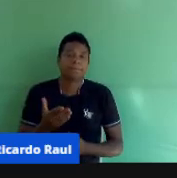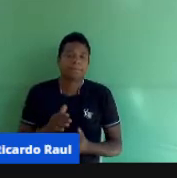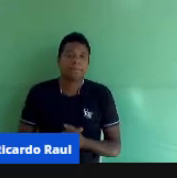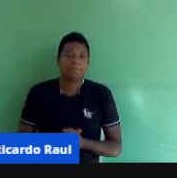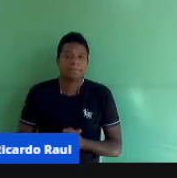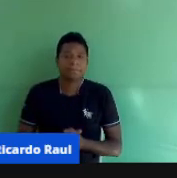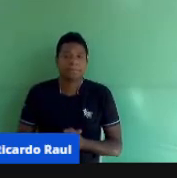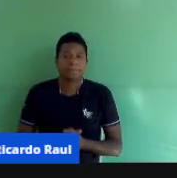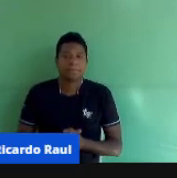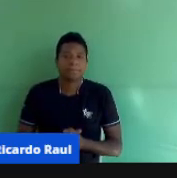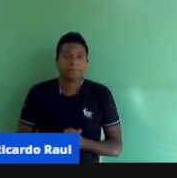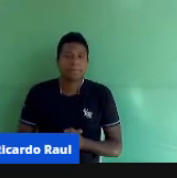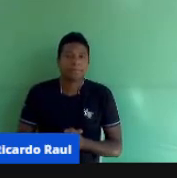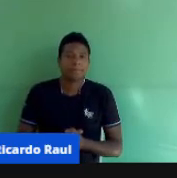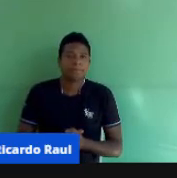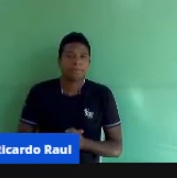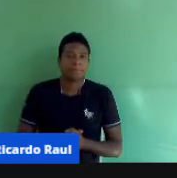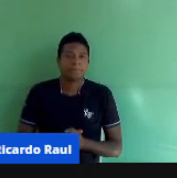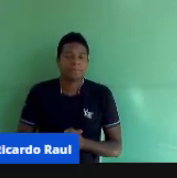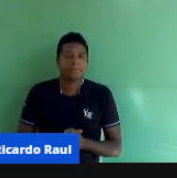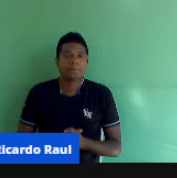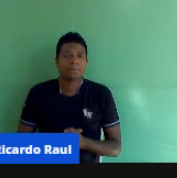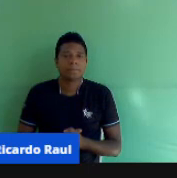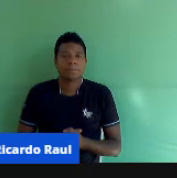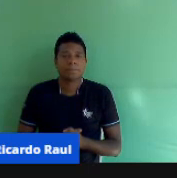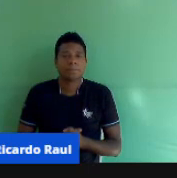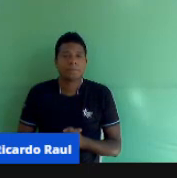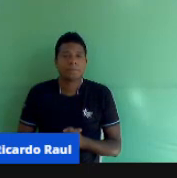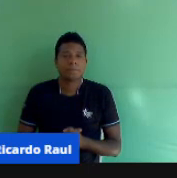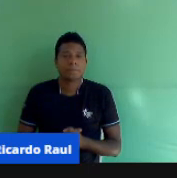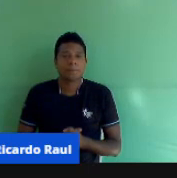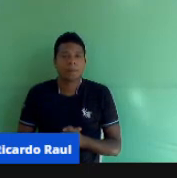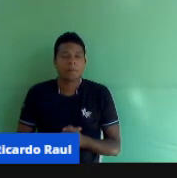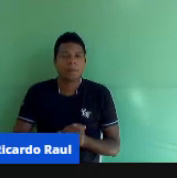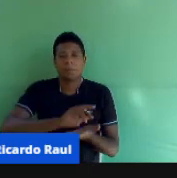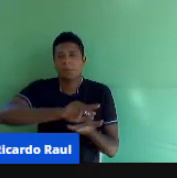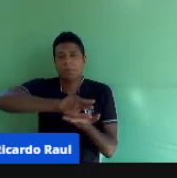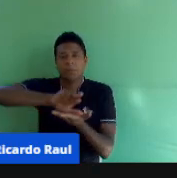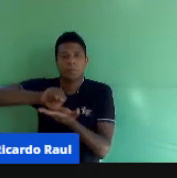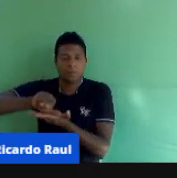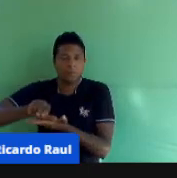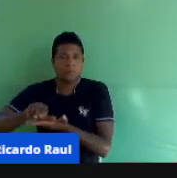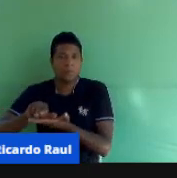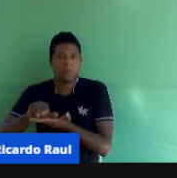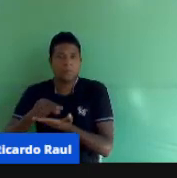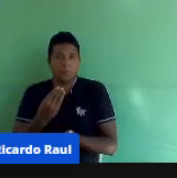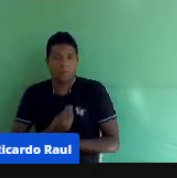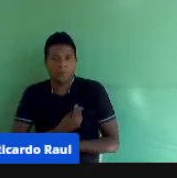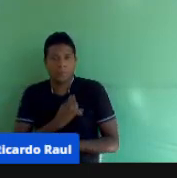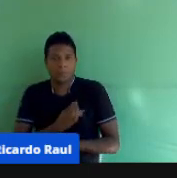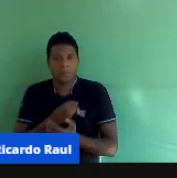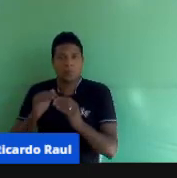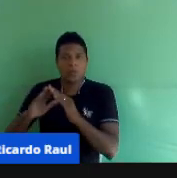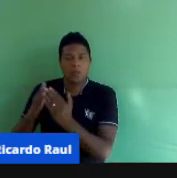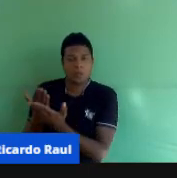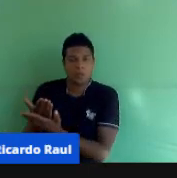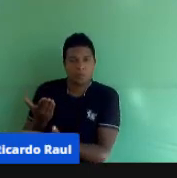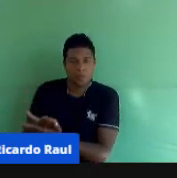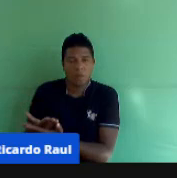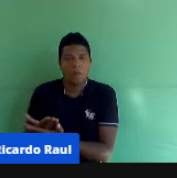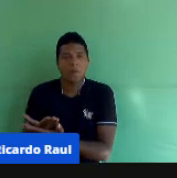dessas possibilidades. Então, é mais ou menos nesse sentido, vai variar de acordo com a realidade da escola, de acordo com a